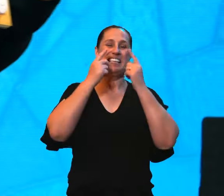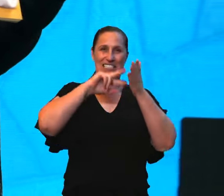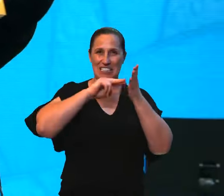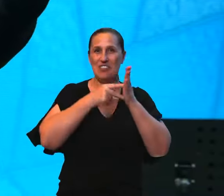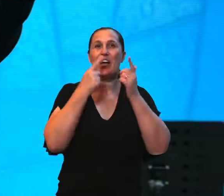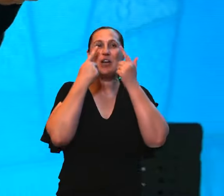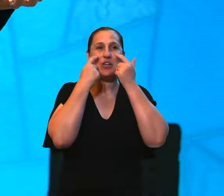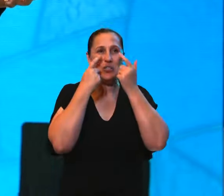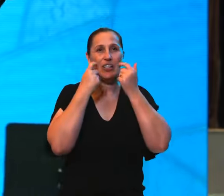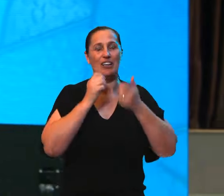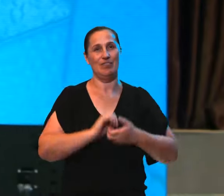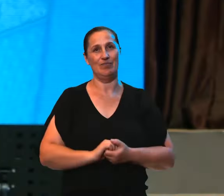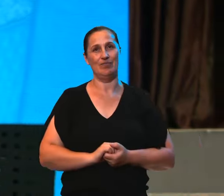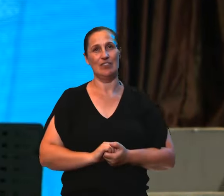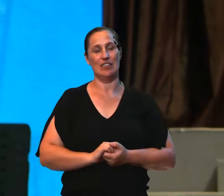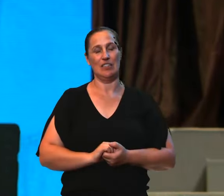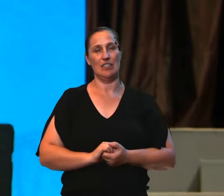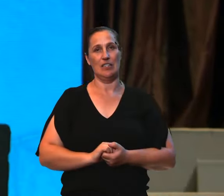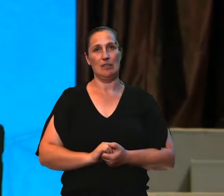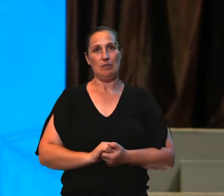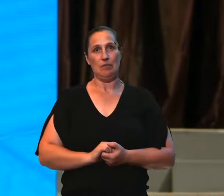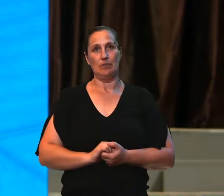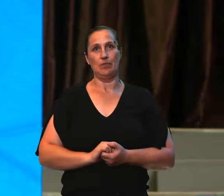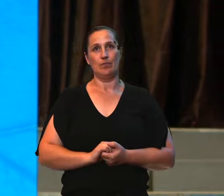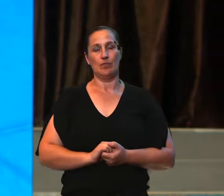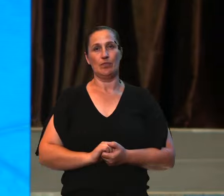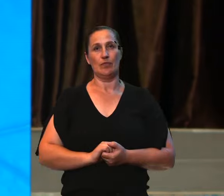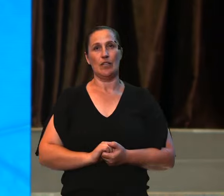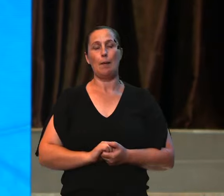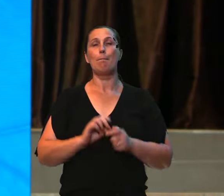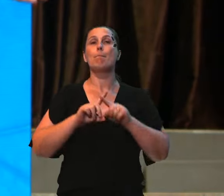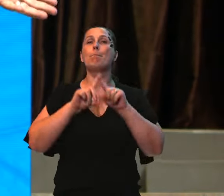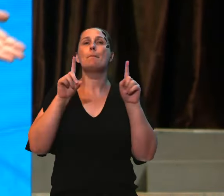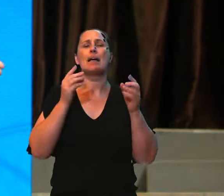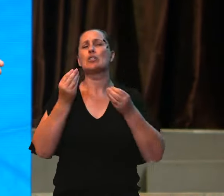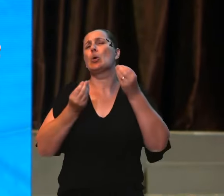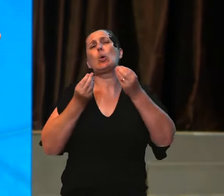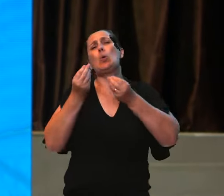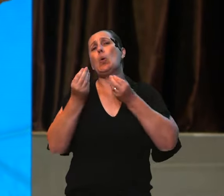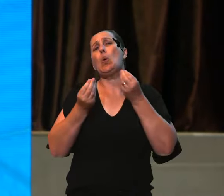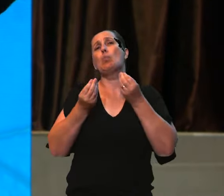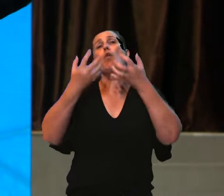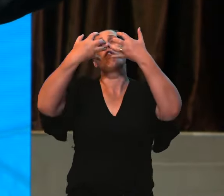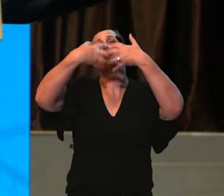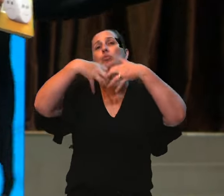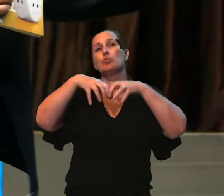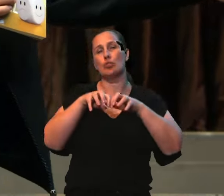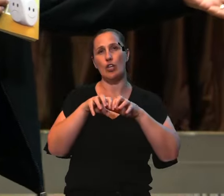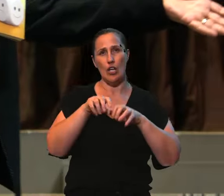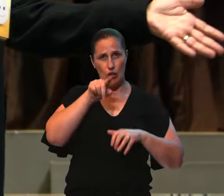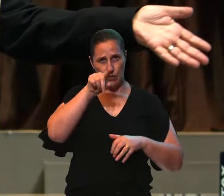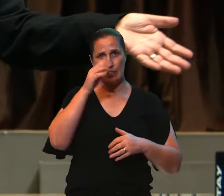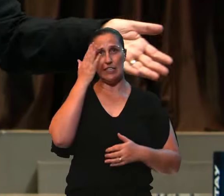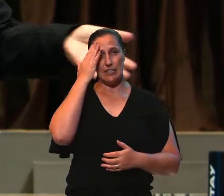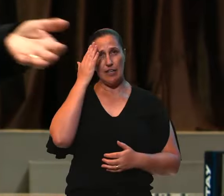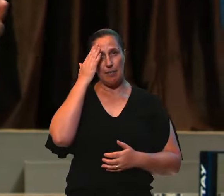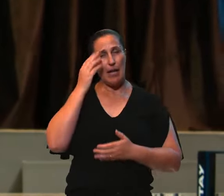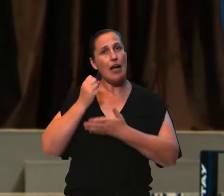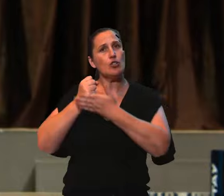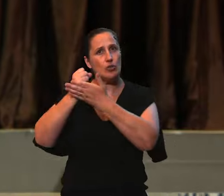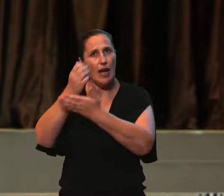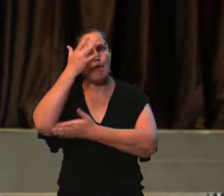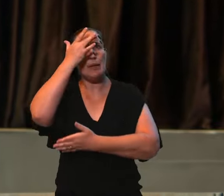então obrigado irmã quer dizer chorar e e mas como é que é isso você sabe ajudar uma pessoa que tá em luto